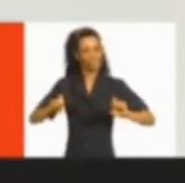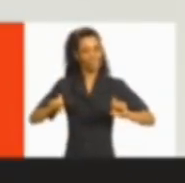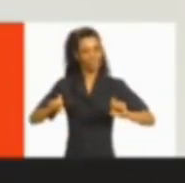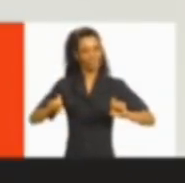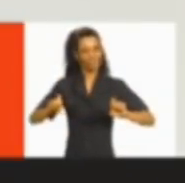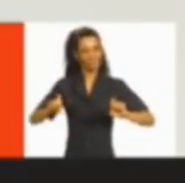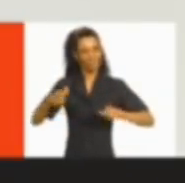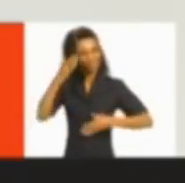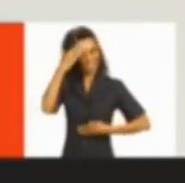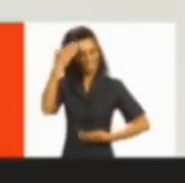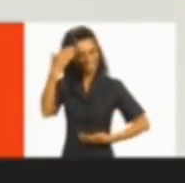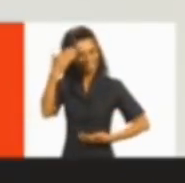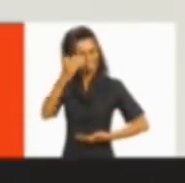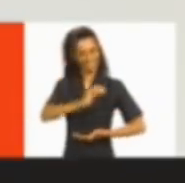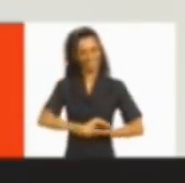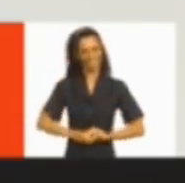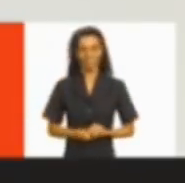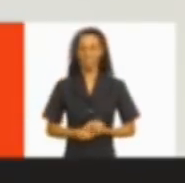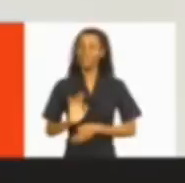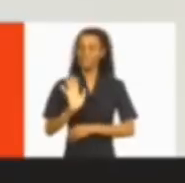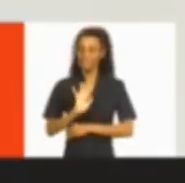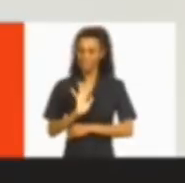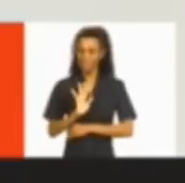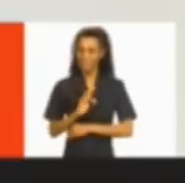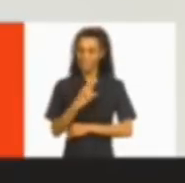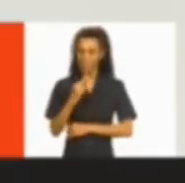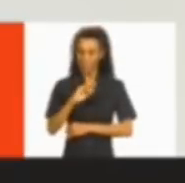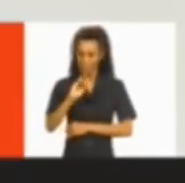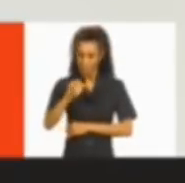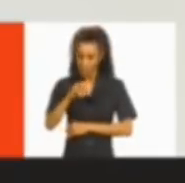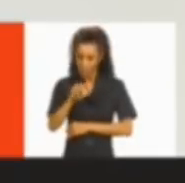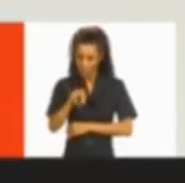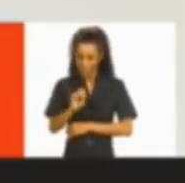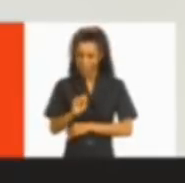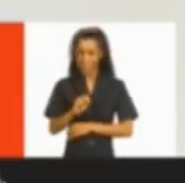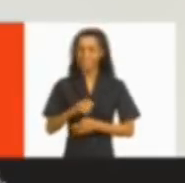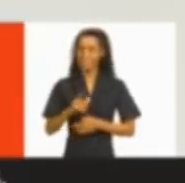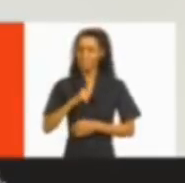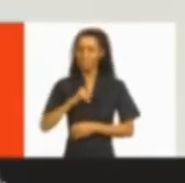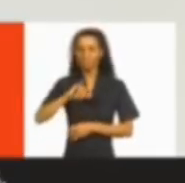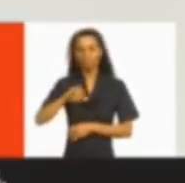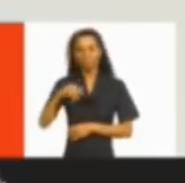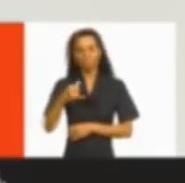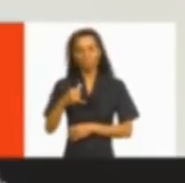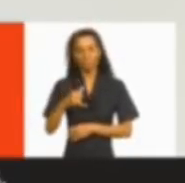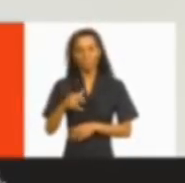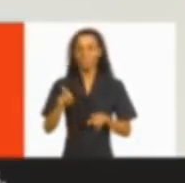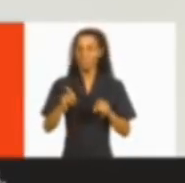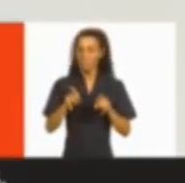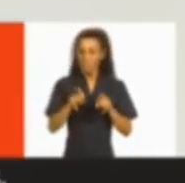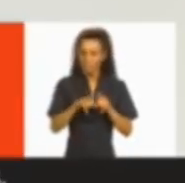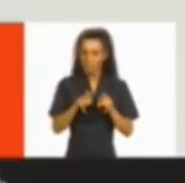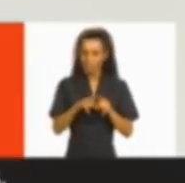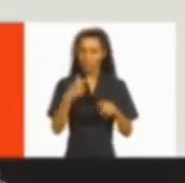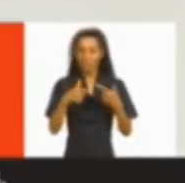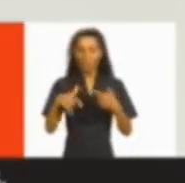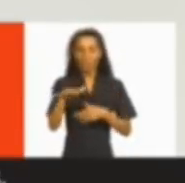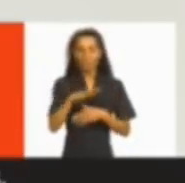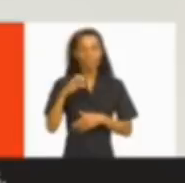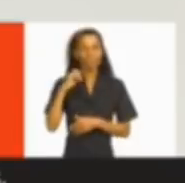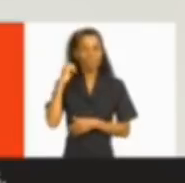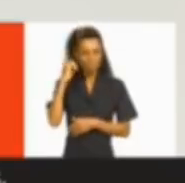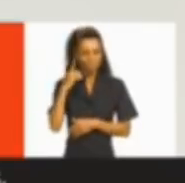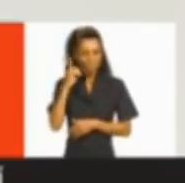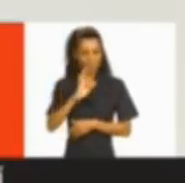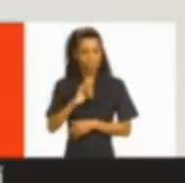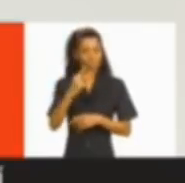Pereira, 1577. Muito obrigado. Olá, meu nome é Jones Martins. Eu tive a oportunidade e assumi como deputado federal por